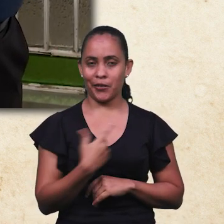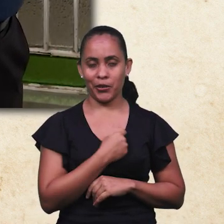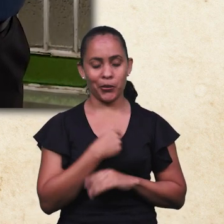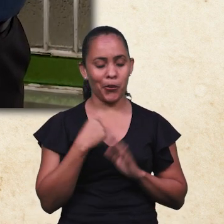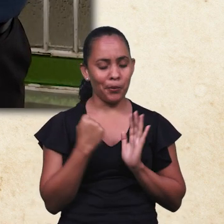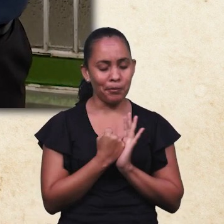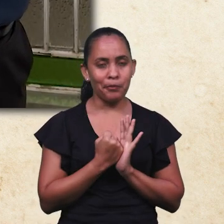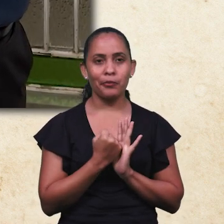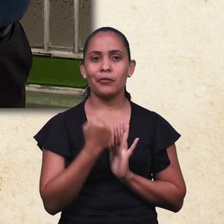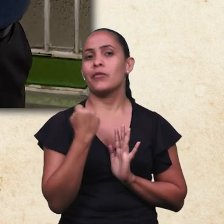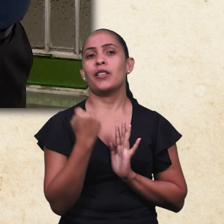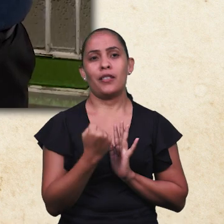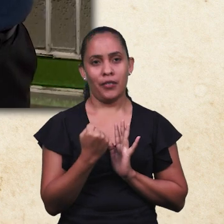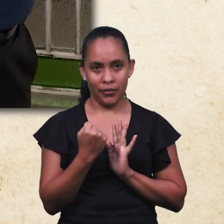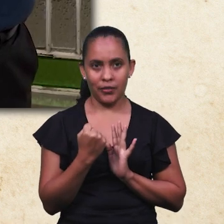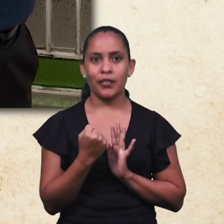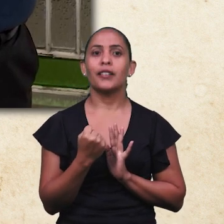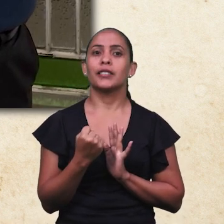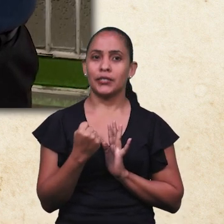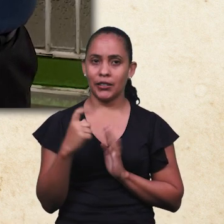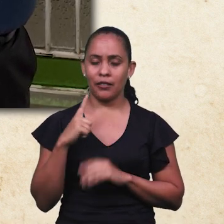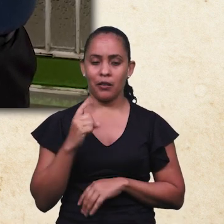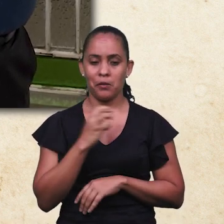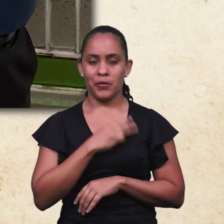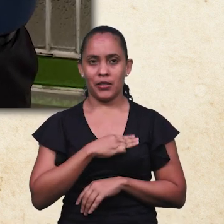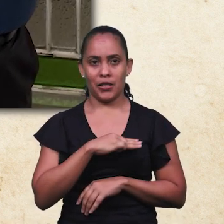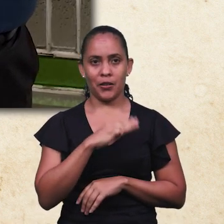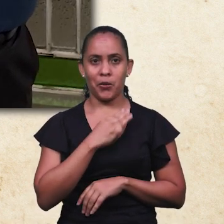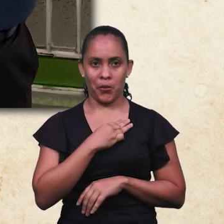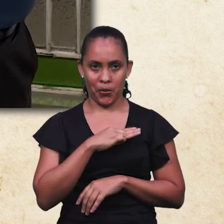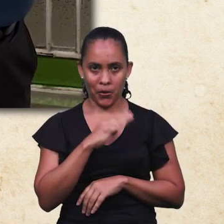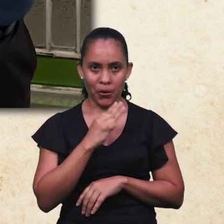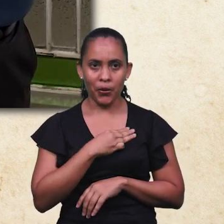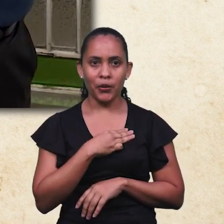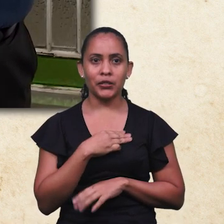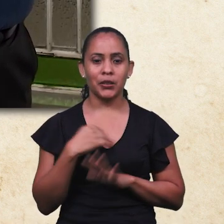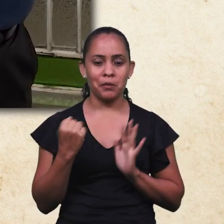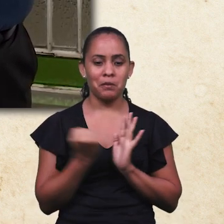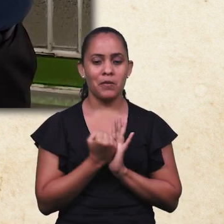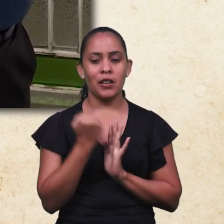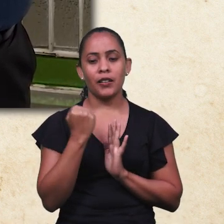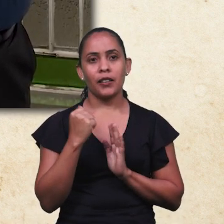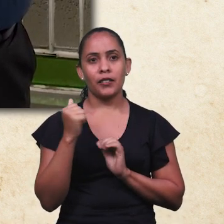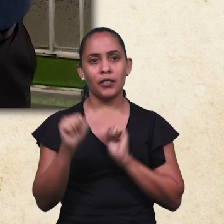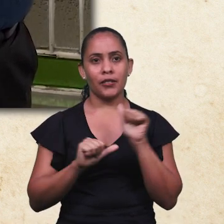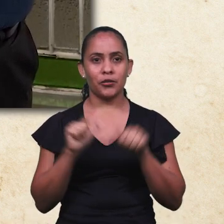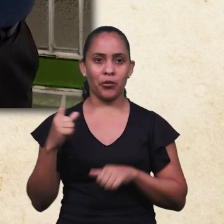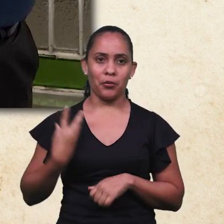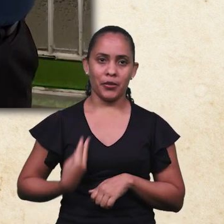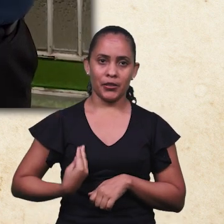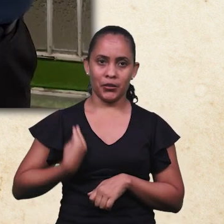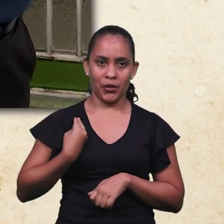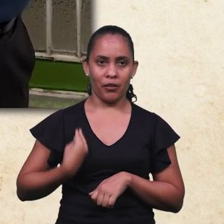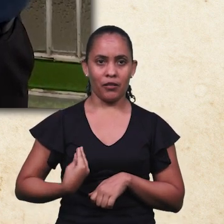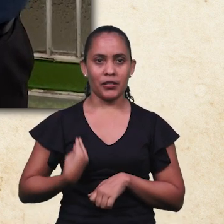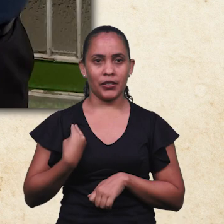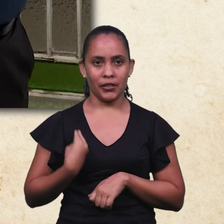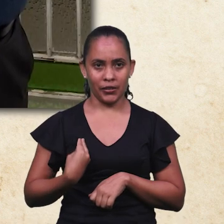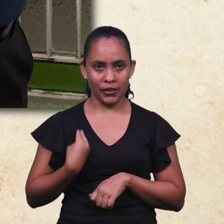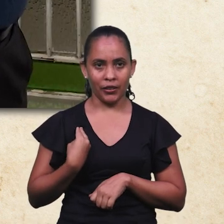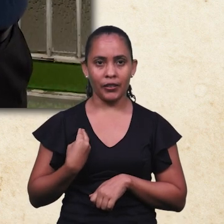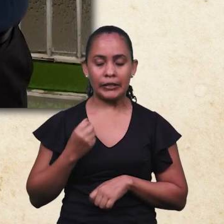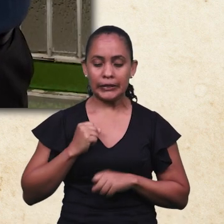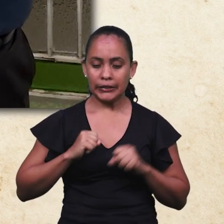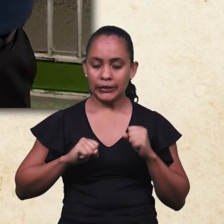Salvador, a marca que traz paz, a marca que traz misericórdia, a marca que transforma a nossa vida, que nos tira